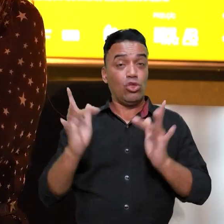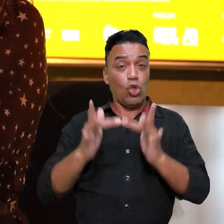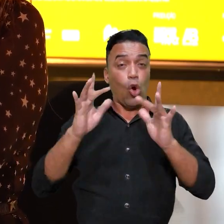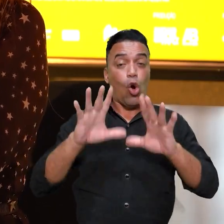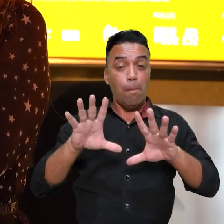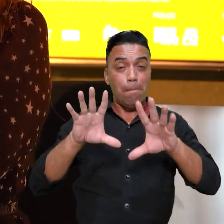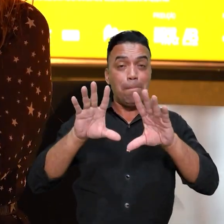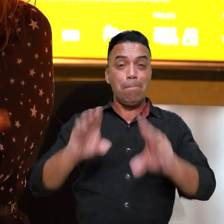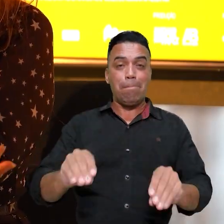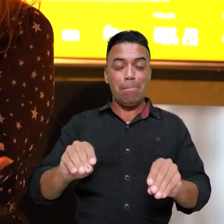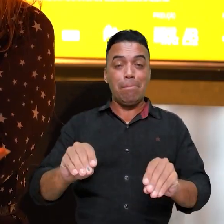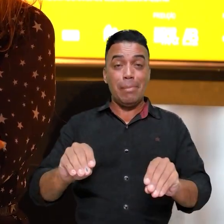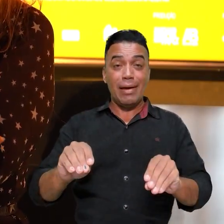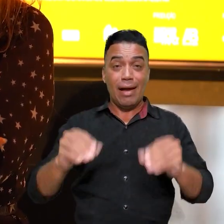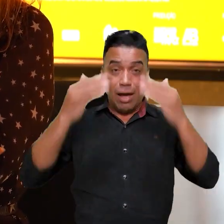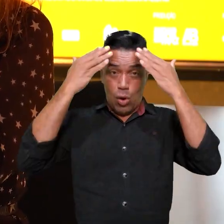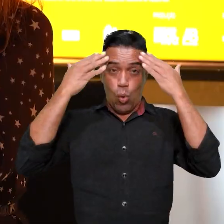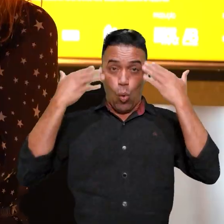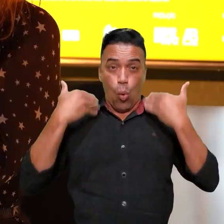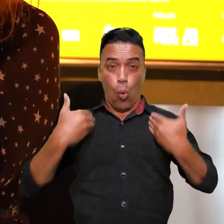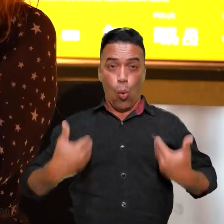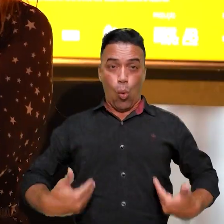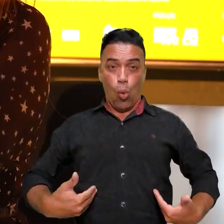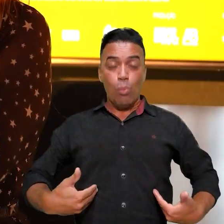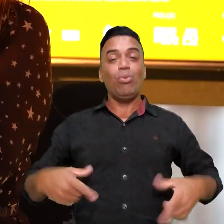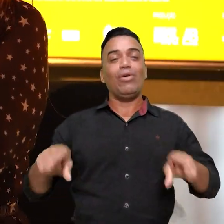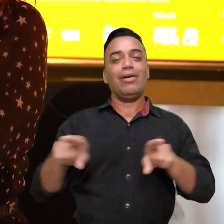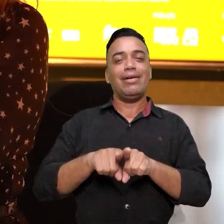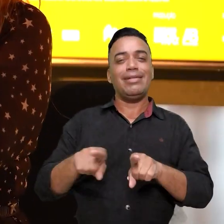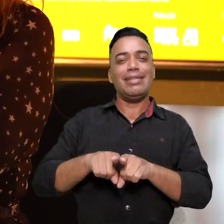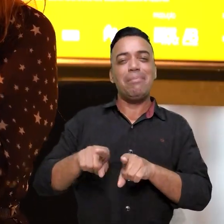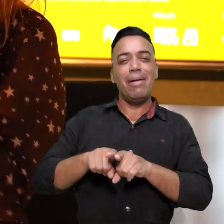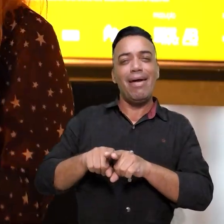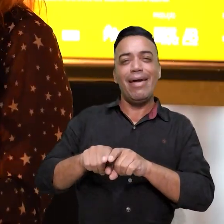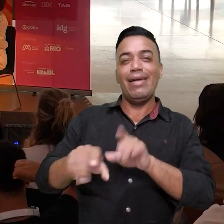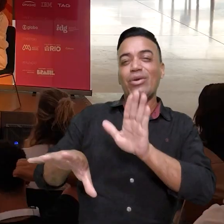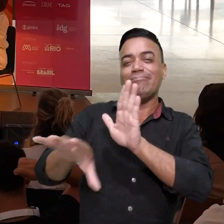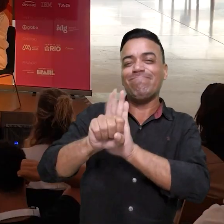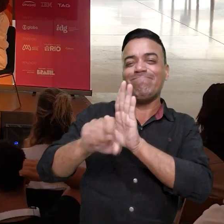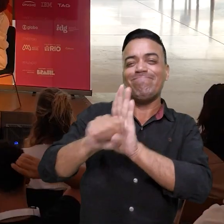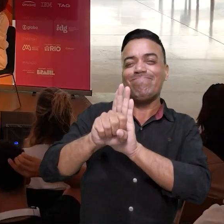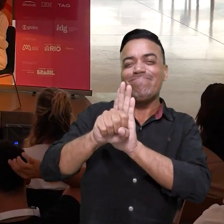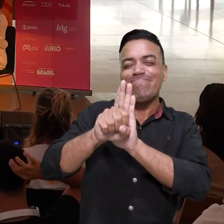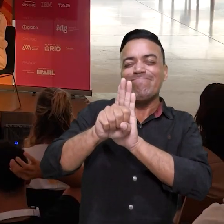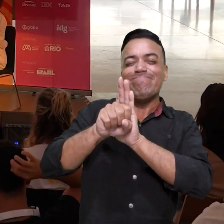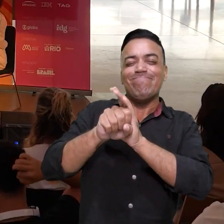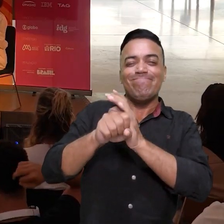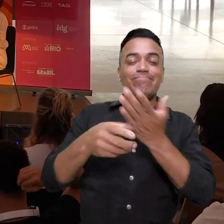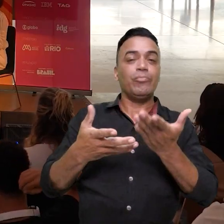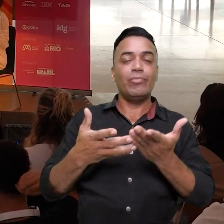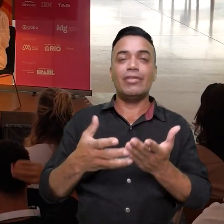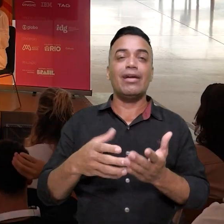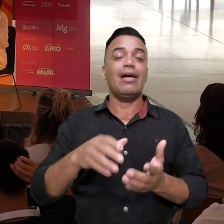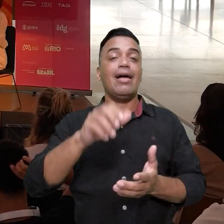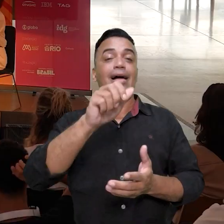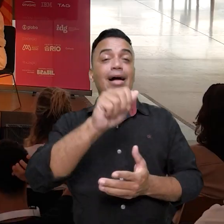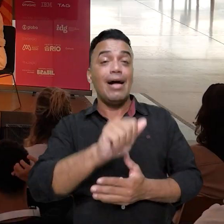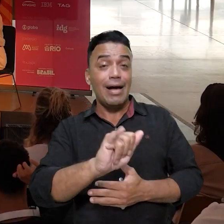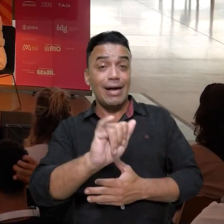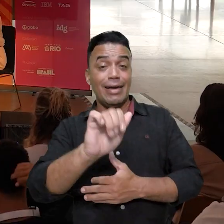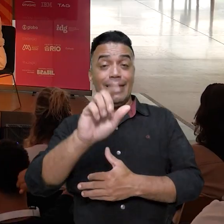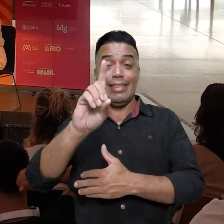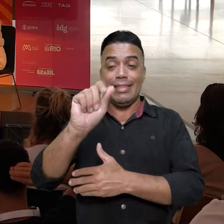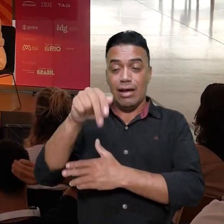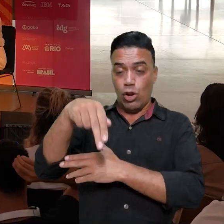mão tanto o corpóreo quanto o etéreo. O Aidano, vou